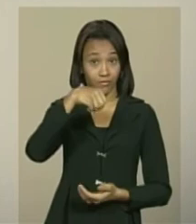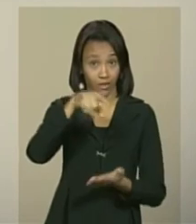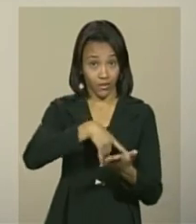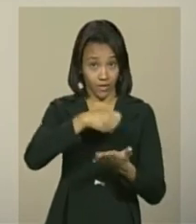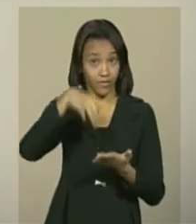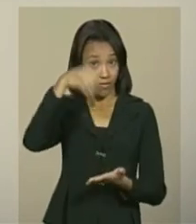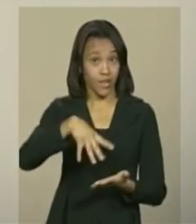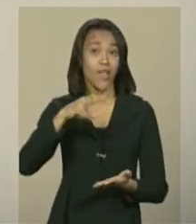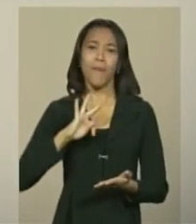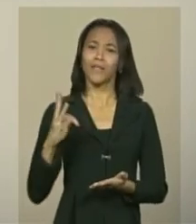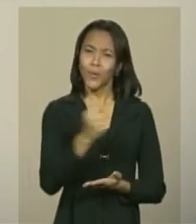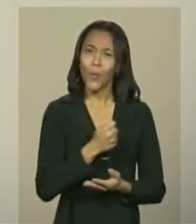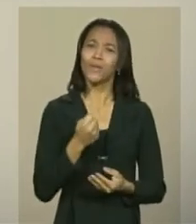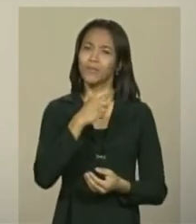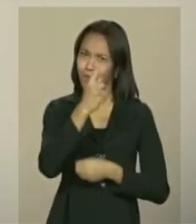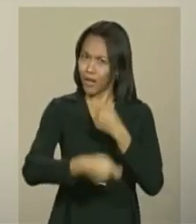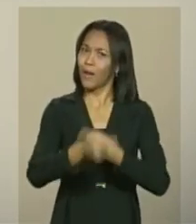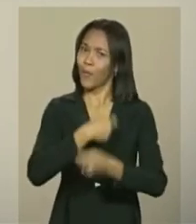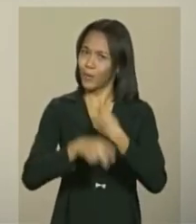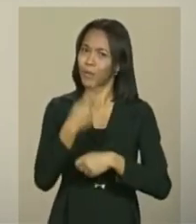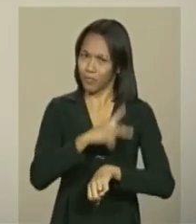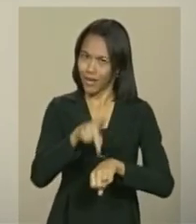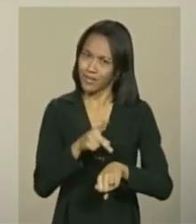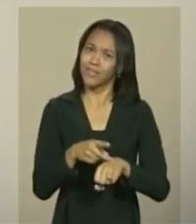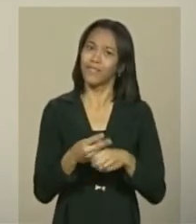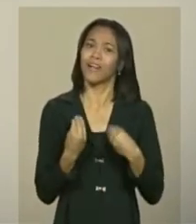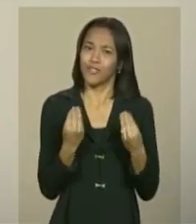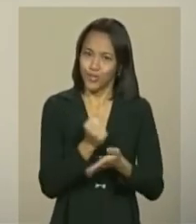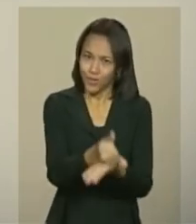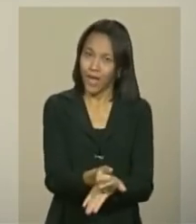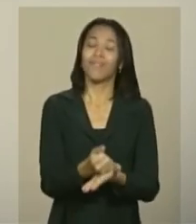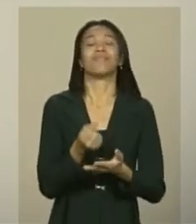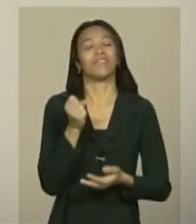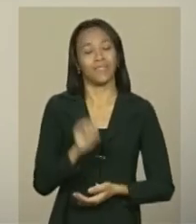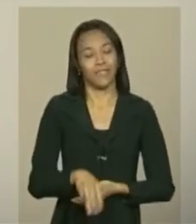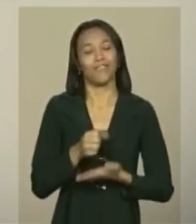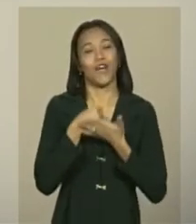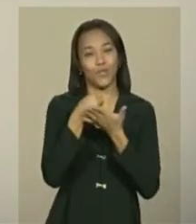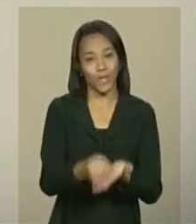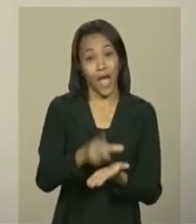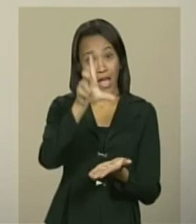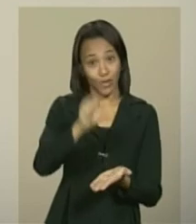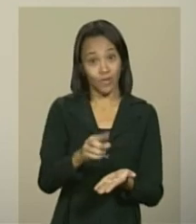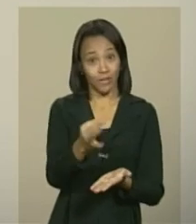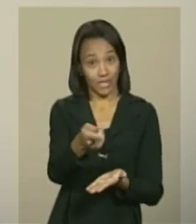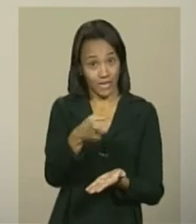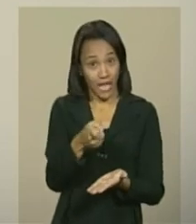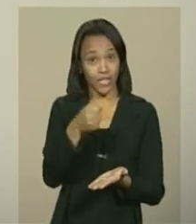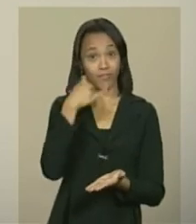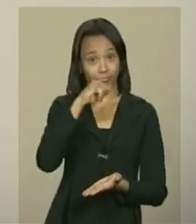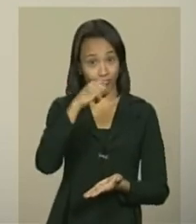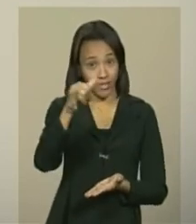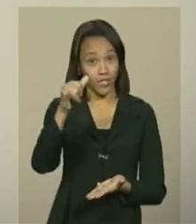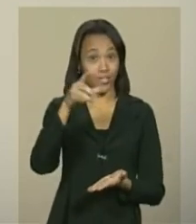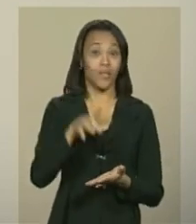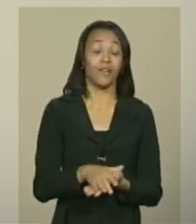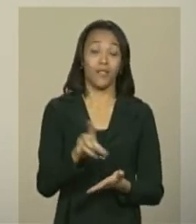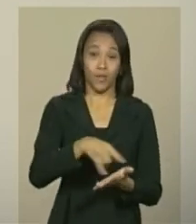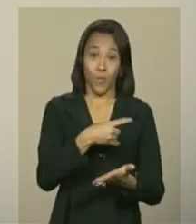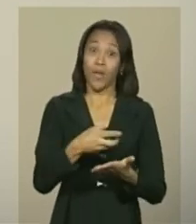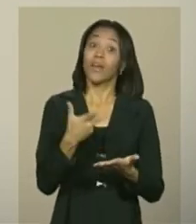elétrica também beneficia toda a economia do país na mesma a beneficia assim Luciano a redução das tarifas de energia elétrica